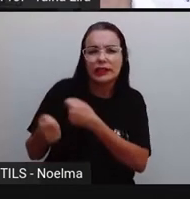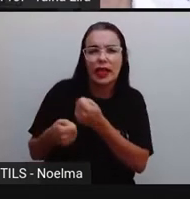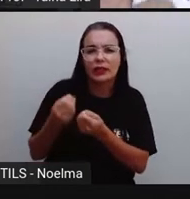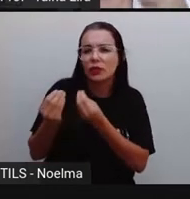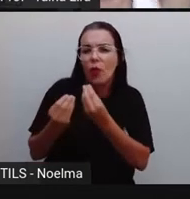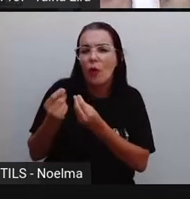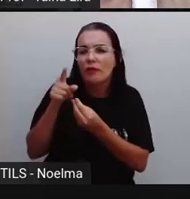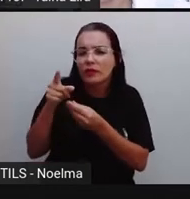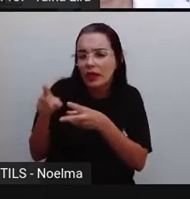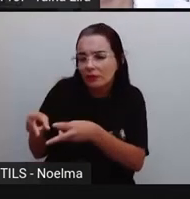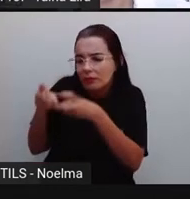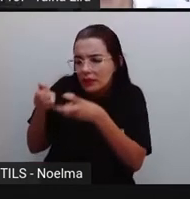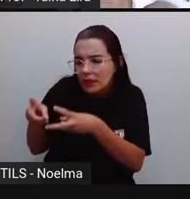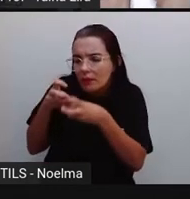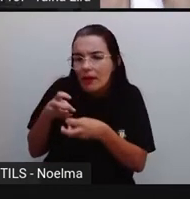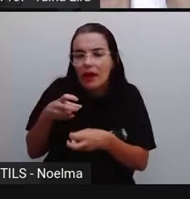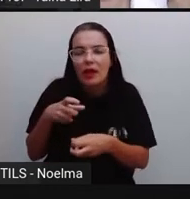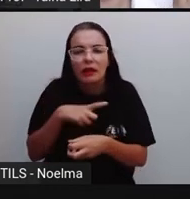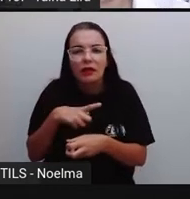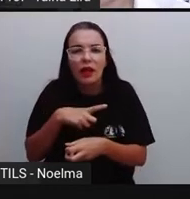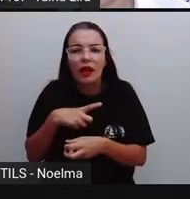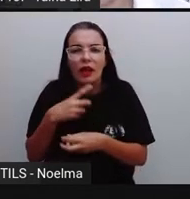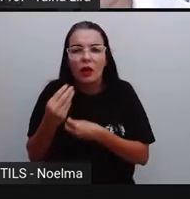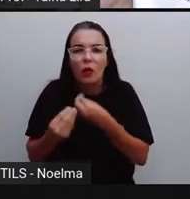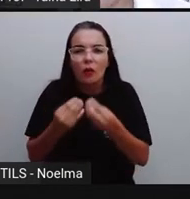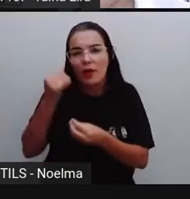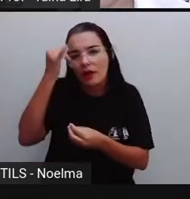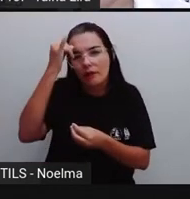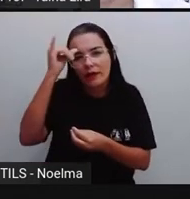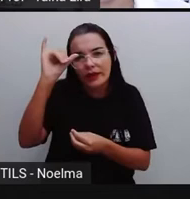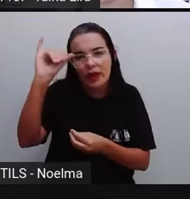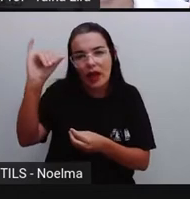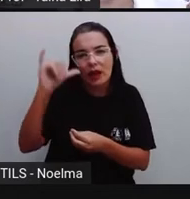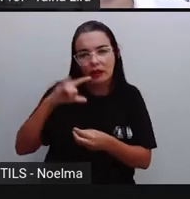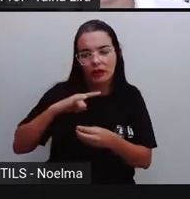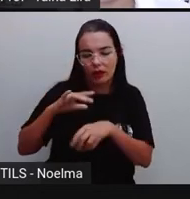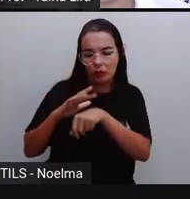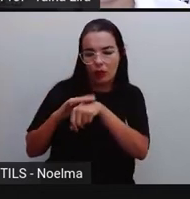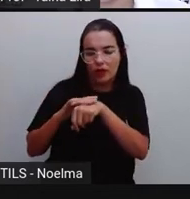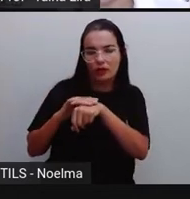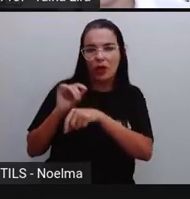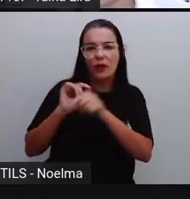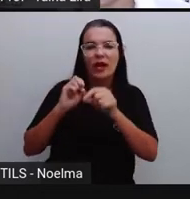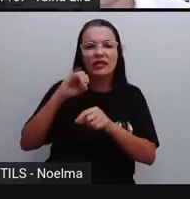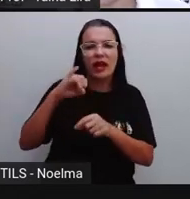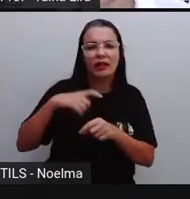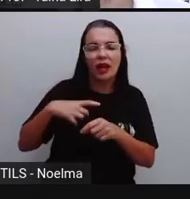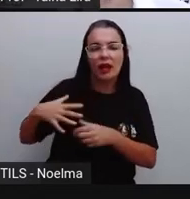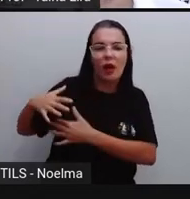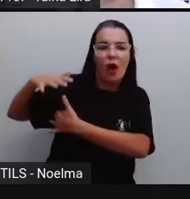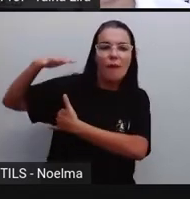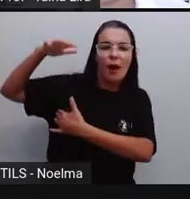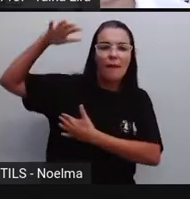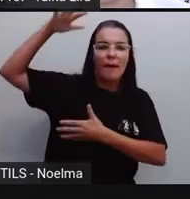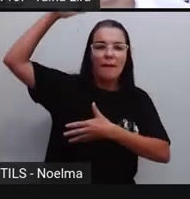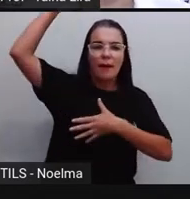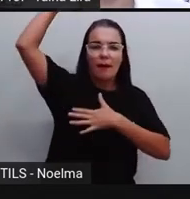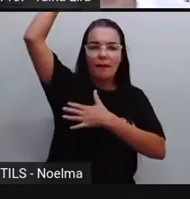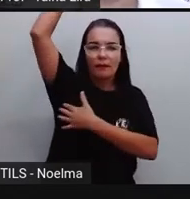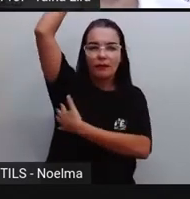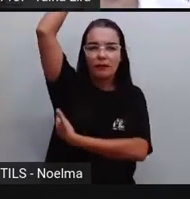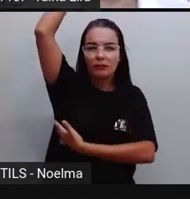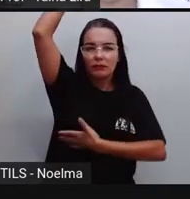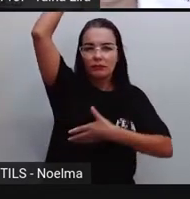mama, sinais que as mulheres, né, precisam estar atentas. Olha lá, caroço, né, na mama, geralmente